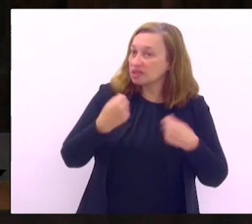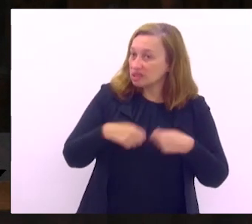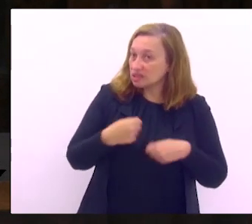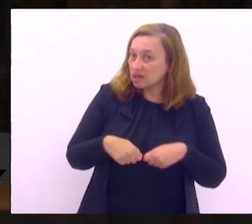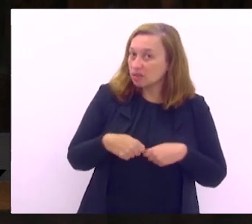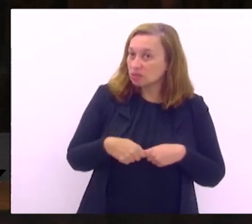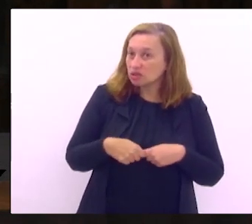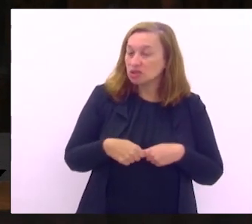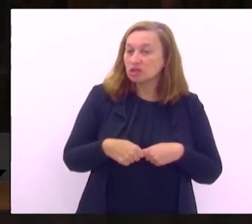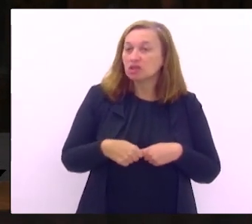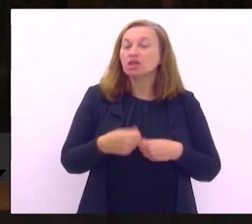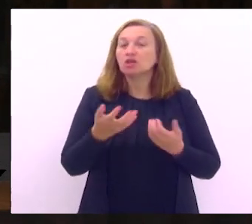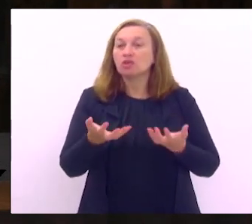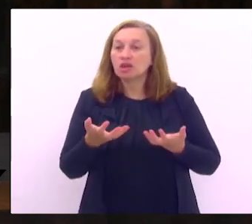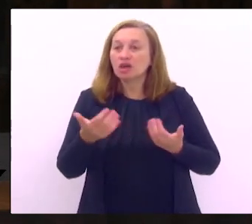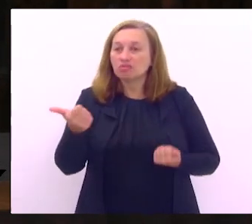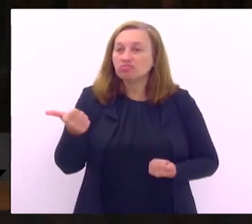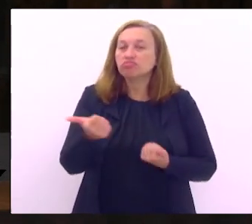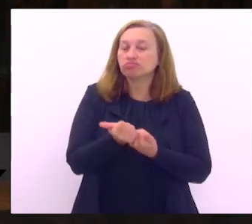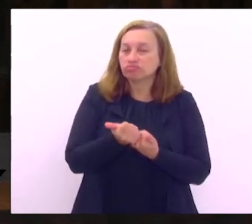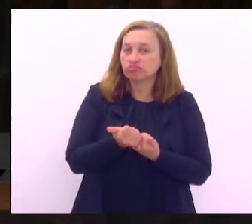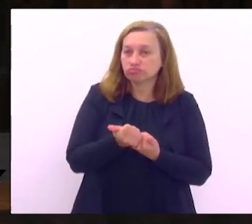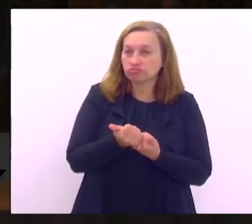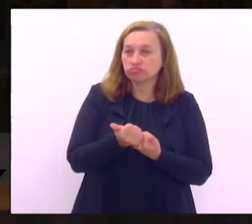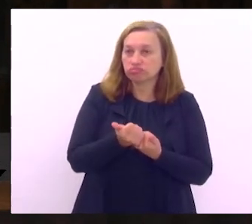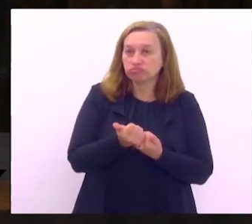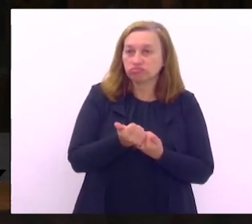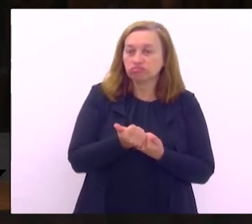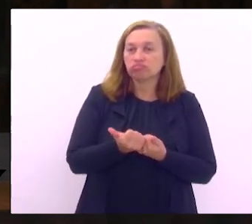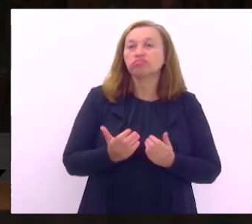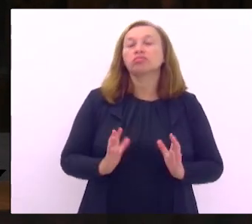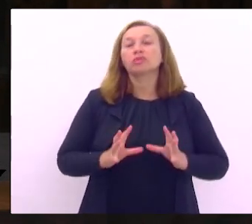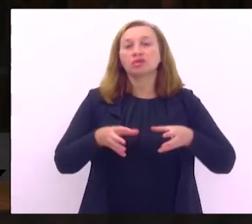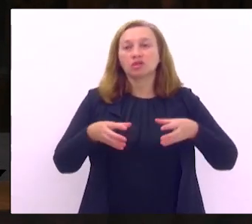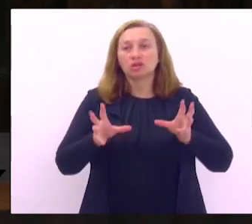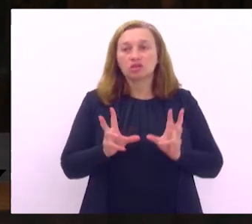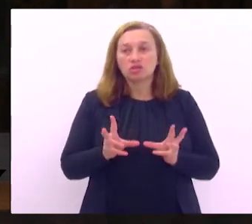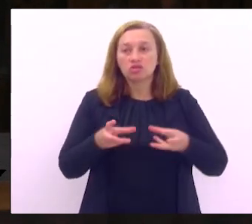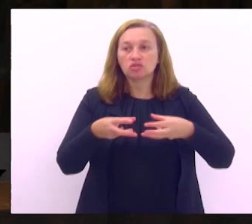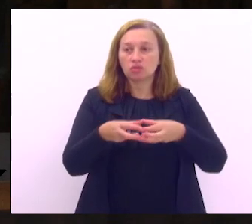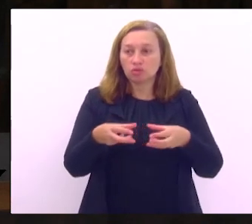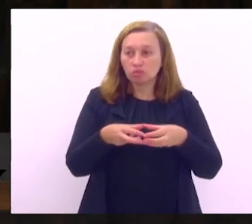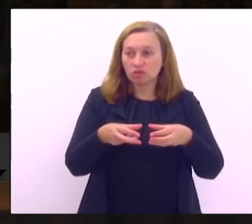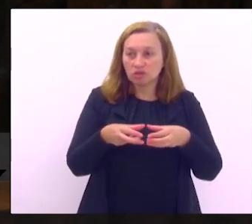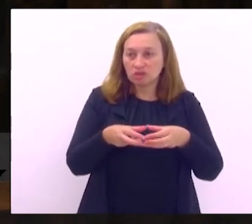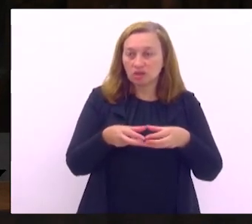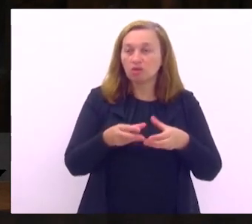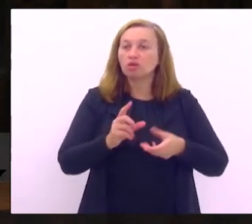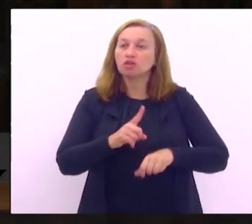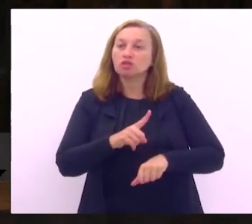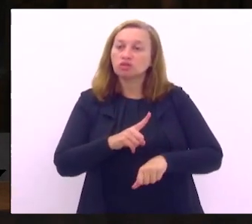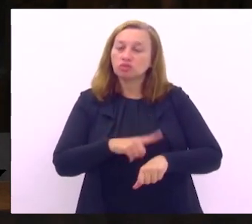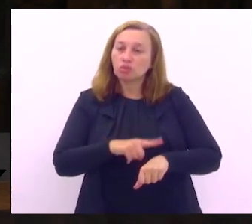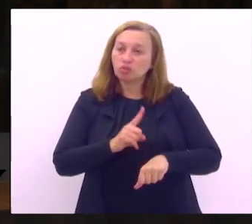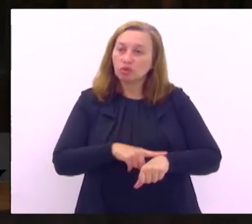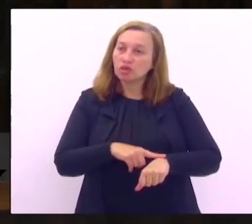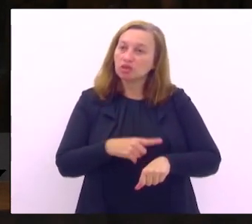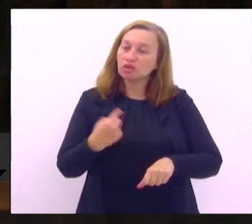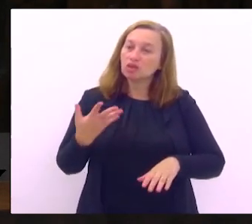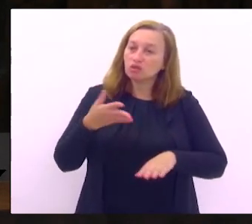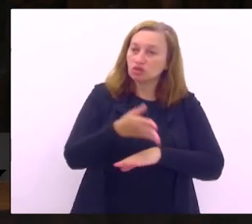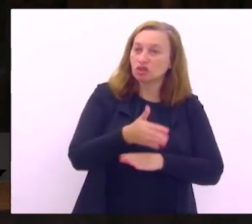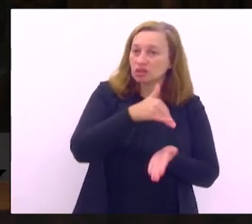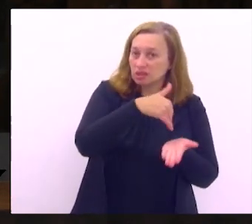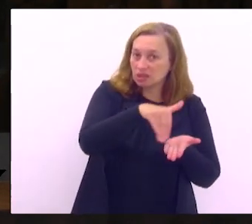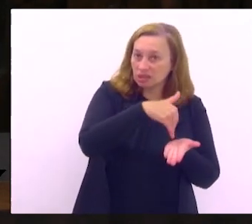poder, no intuito colaborador, trazer a essa comissão, de fato, as condições de momento, no momento em que eu chego à